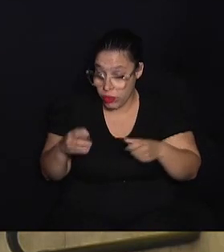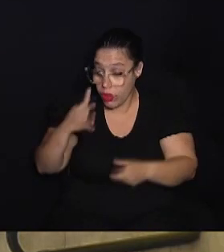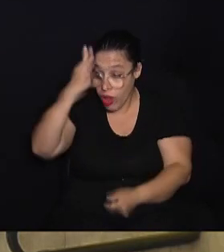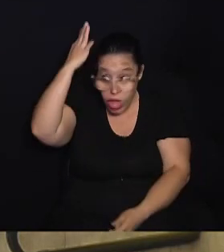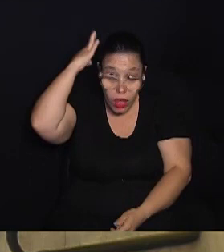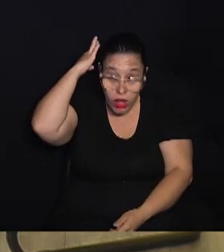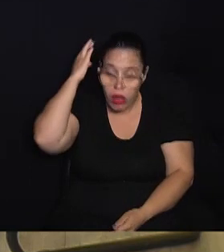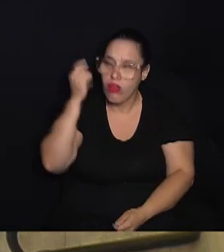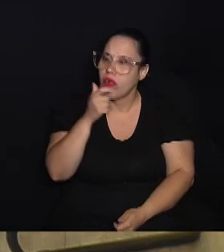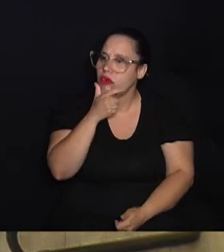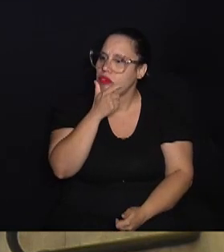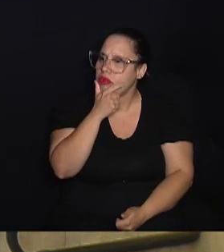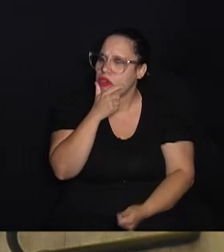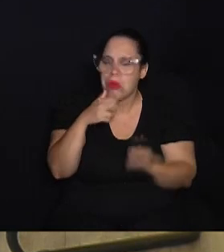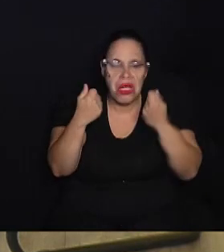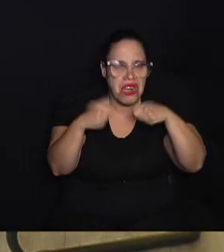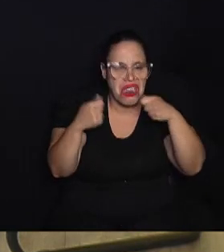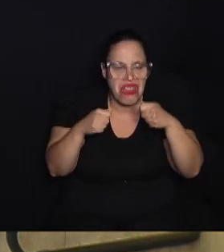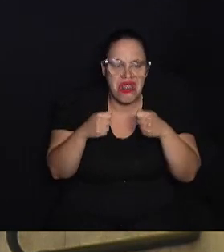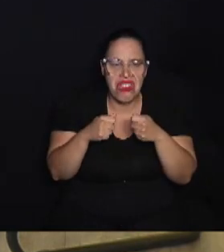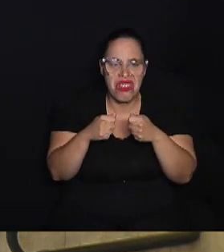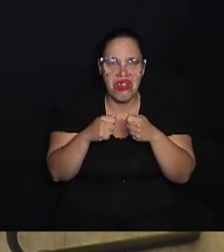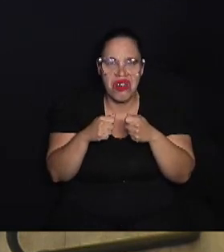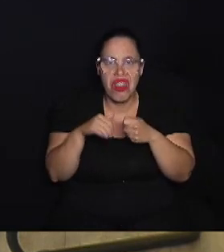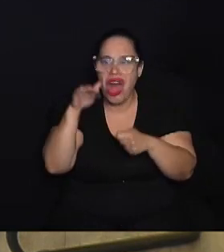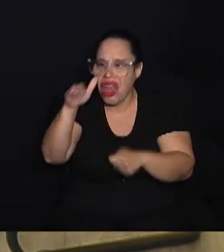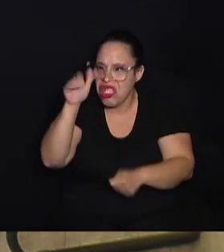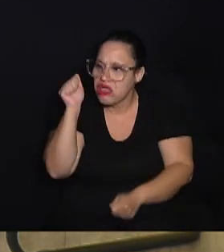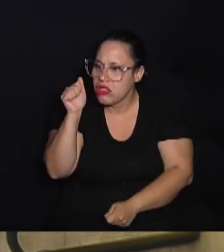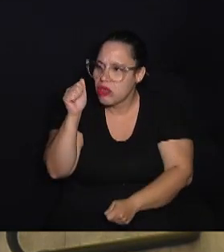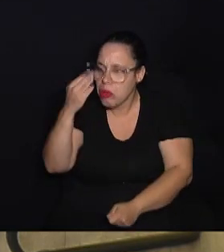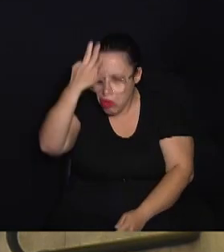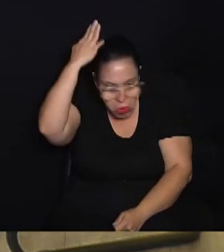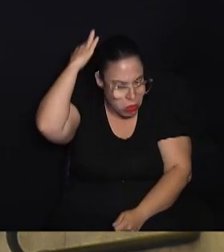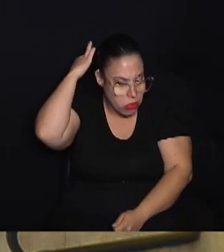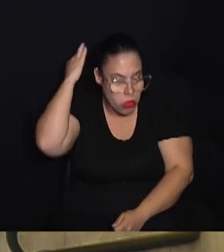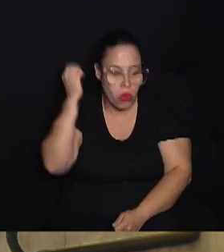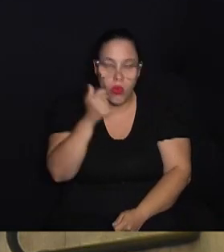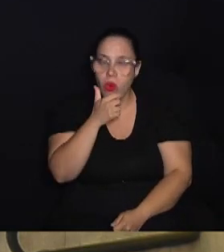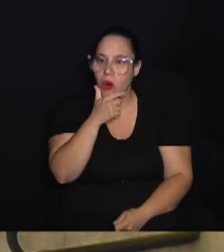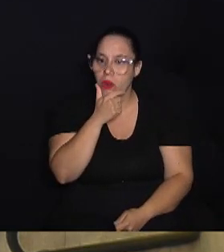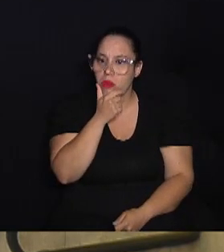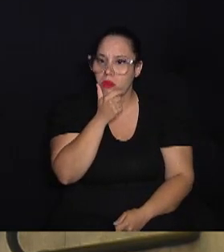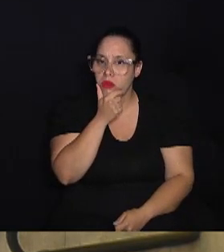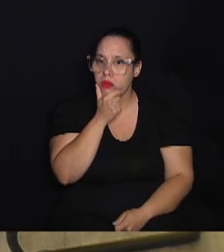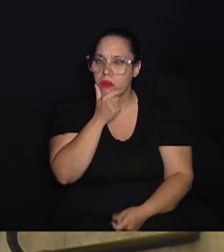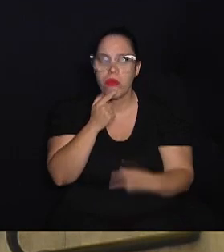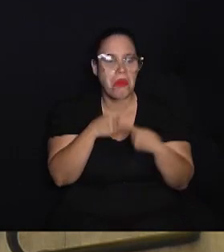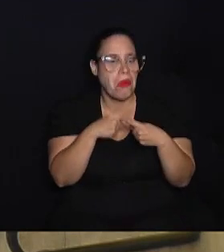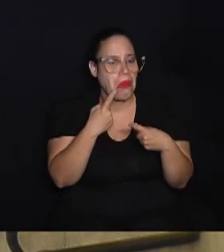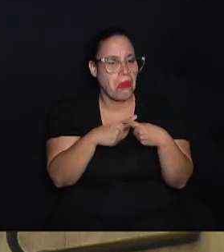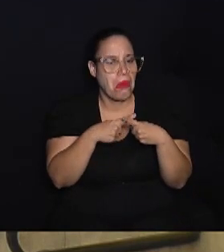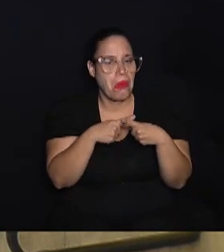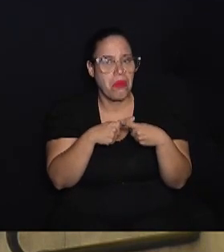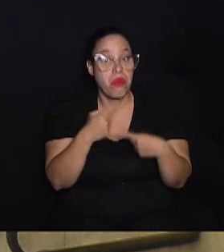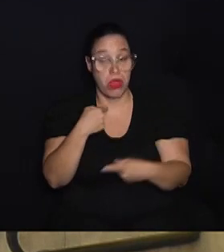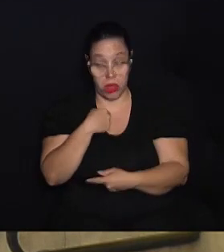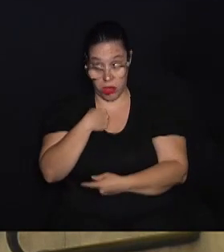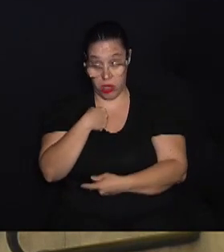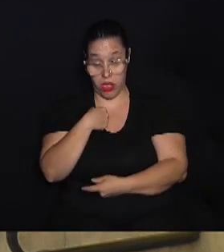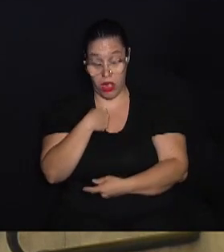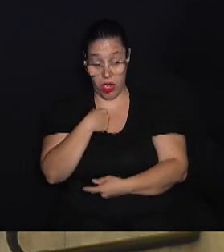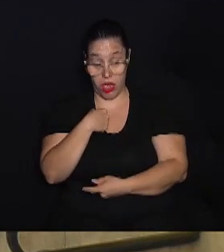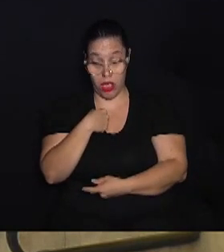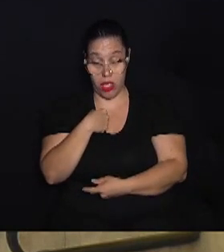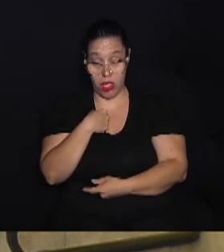Tenente, é necessário que a gente acione, por exemplo, o Corpo de Bombeiros? Porque, às vezes, eu, por exemplo, já morei